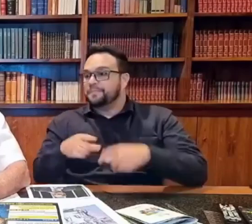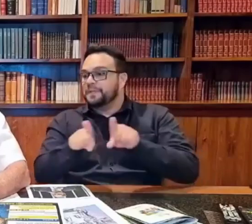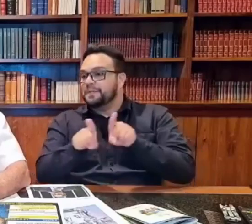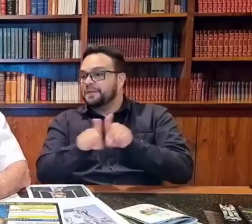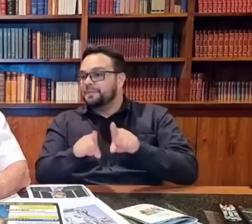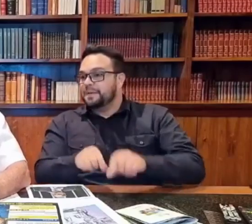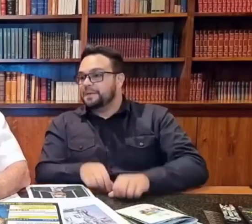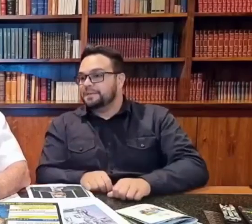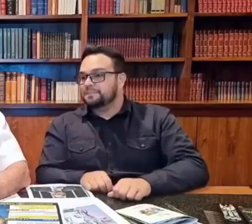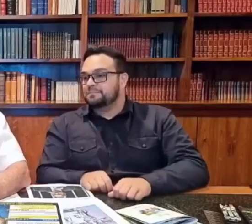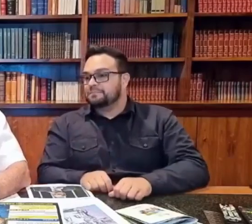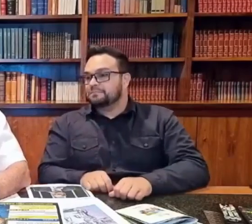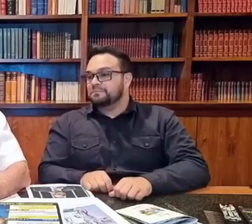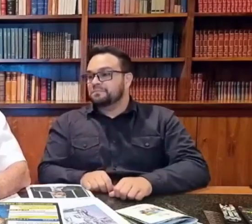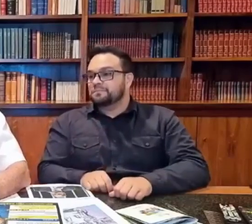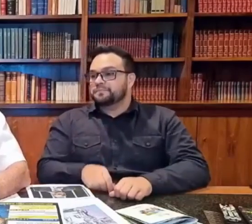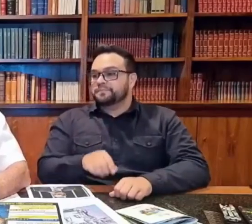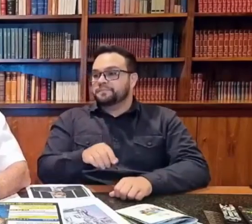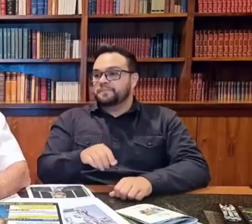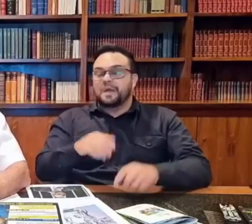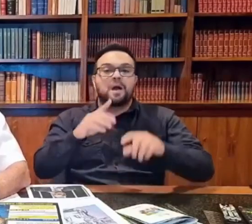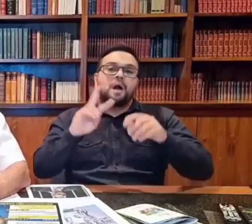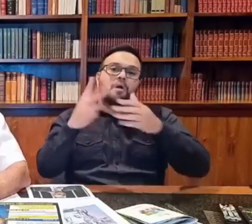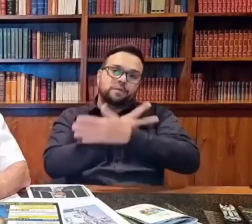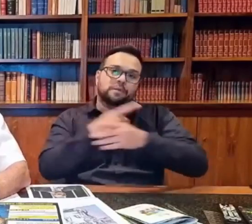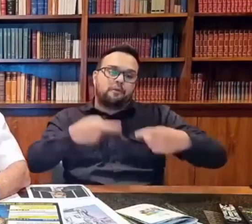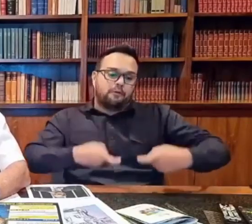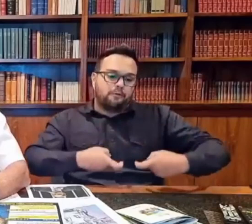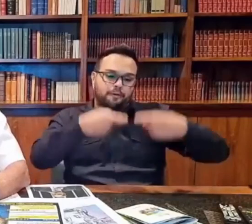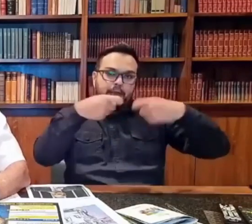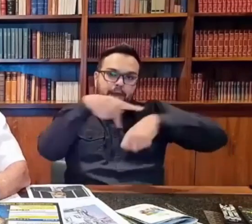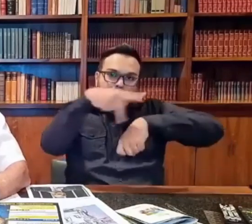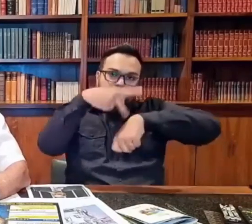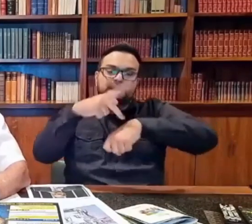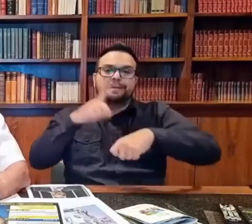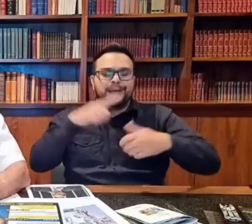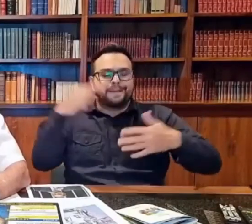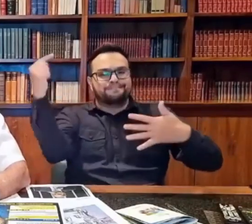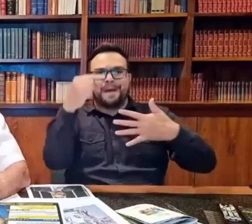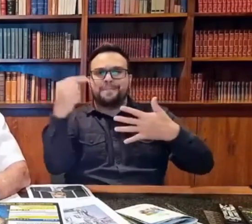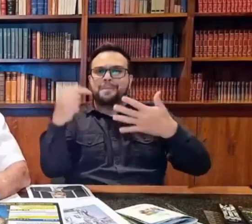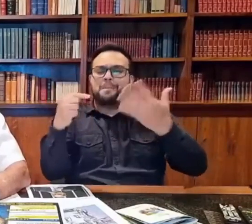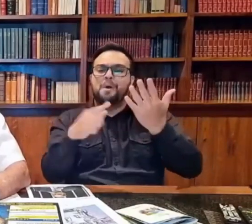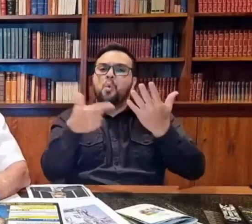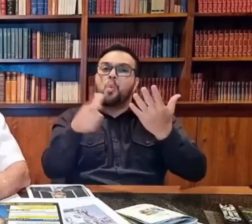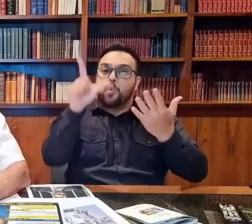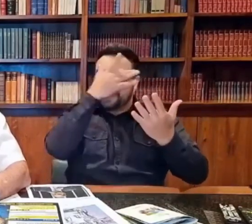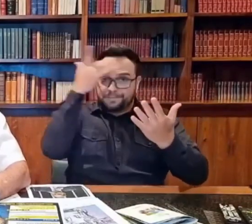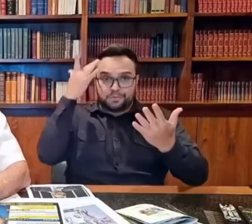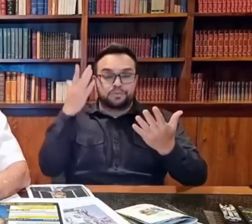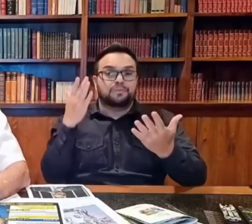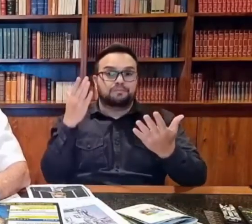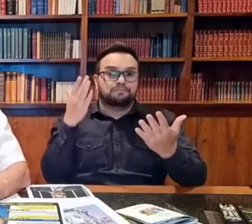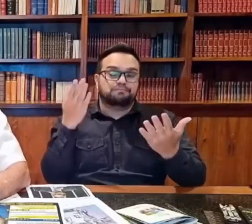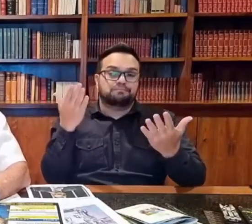publicou hoje o governo federal publicou hoje um decreto que inclui a estatal PPS a no programa de parceria de